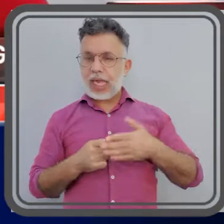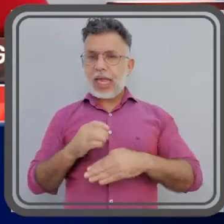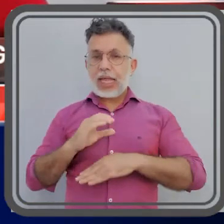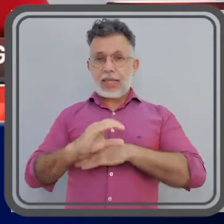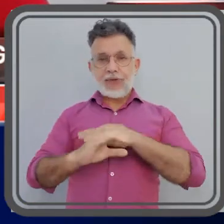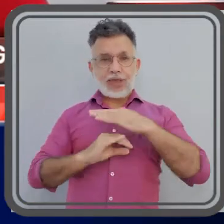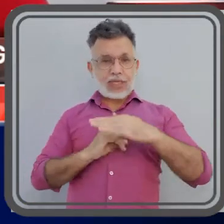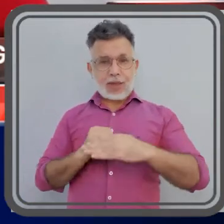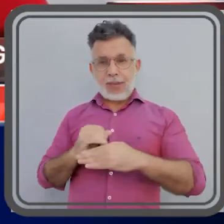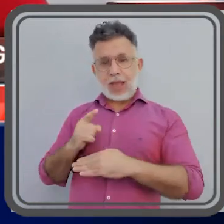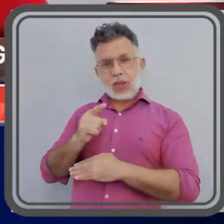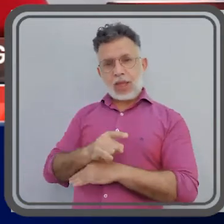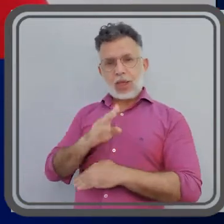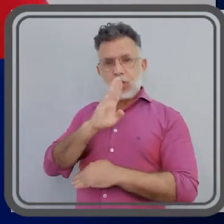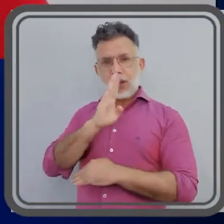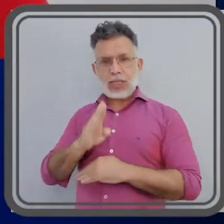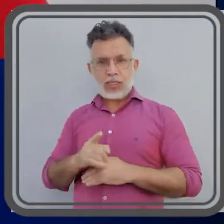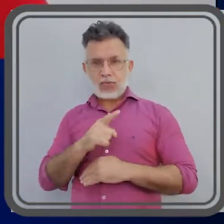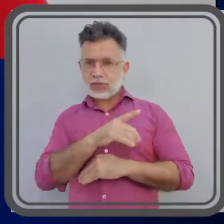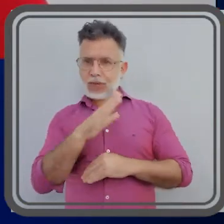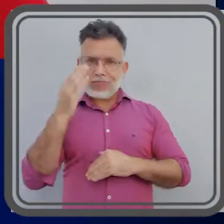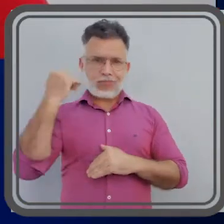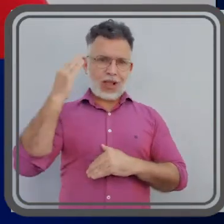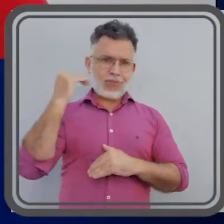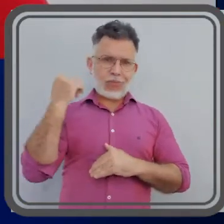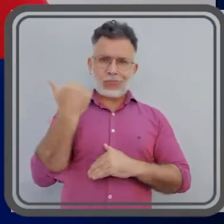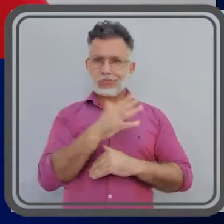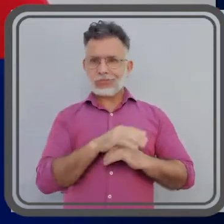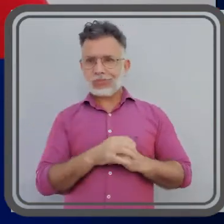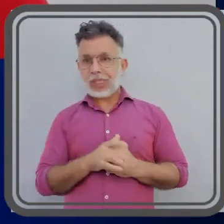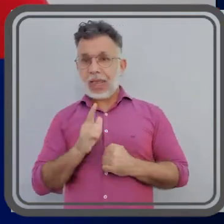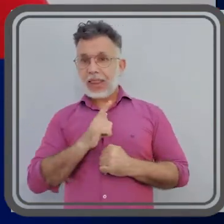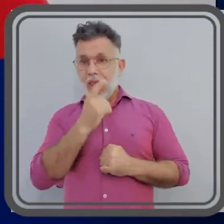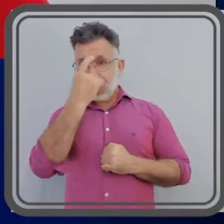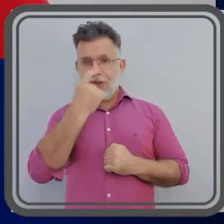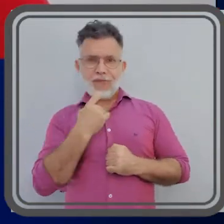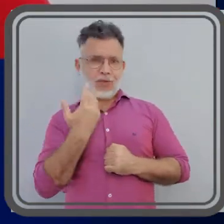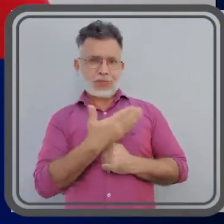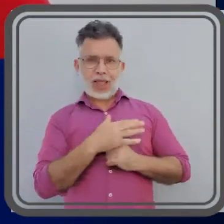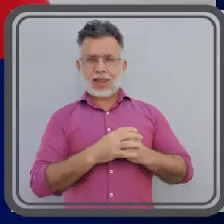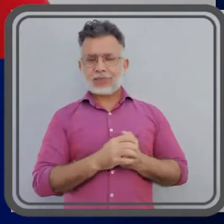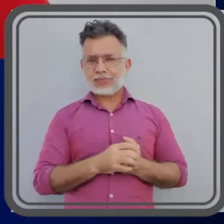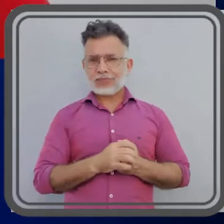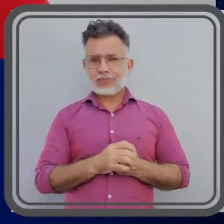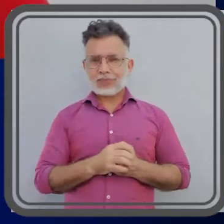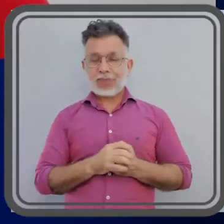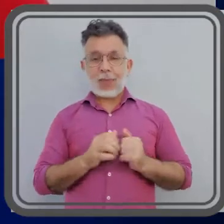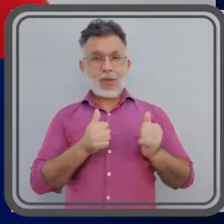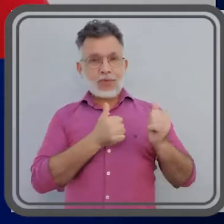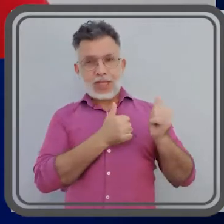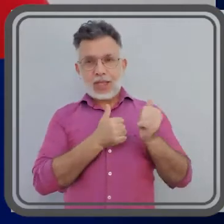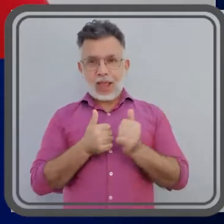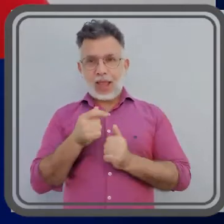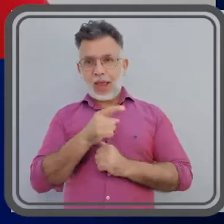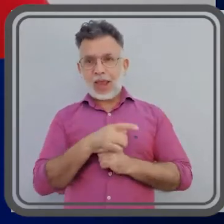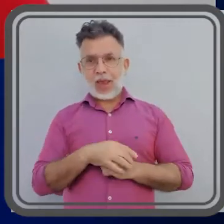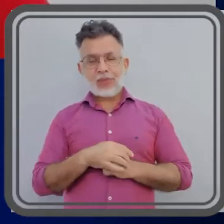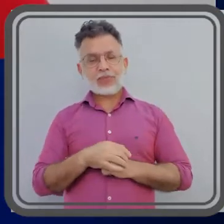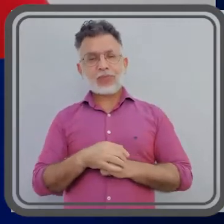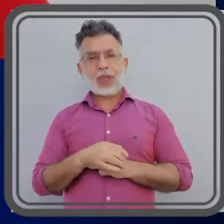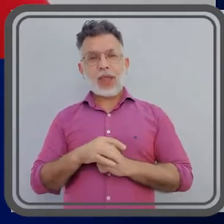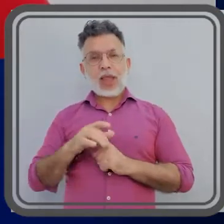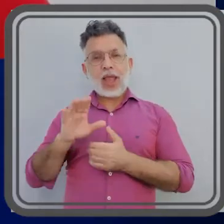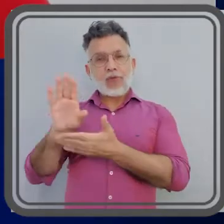do Brasil, né? Para quem? Eu vou até compartilhar minha tela aqui, pessoal, que eu tenho aqui o perfil do Thiagão para vocês seguirem também aqui. Ó, vou jogar do Insta